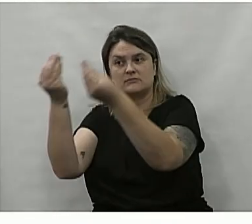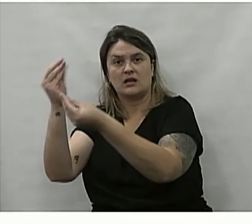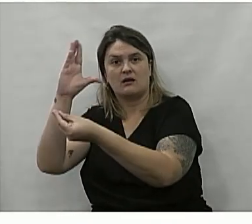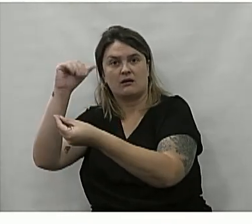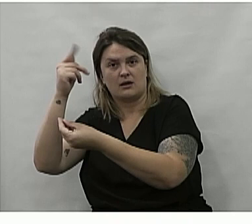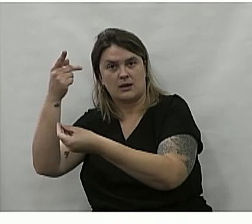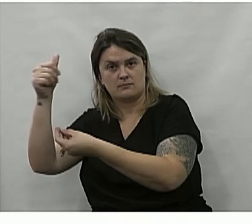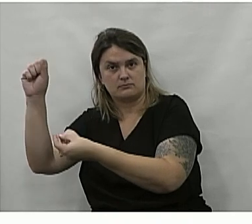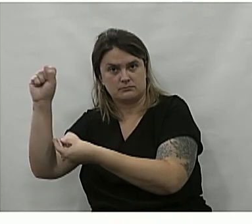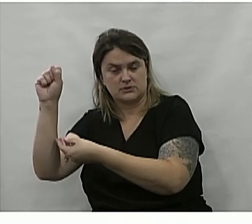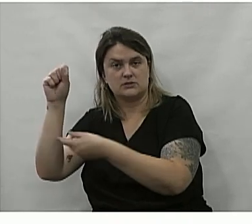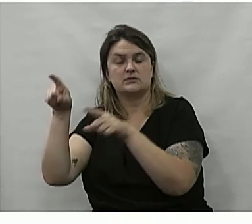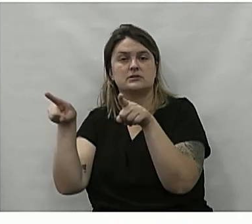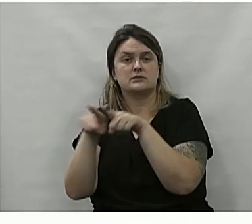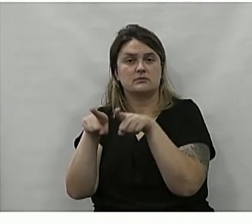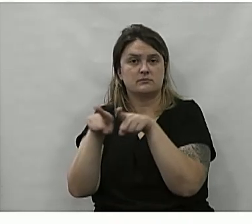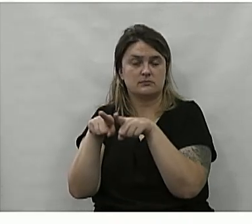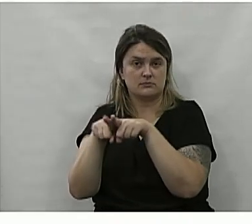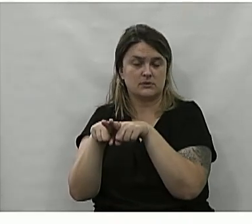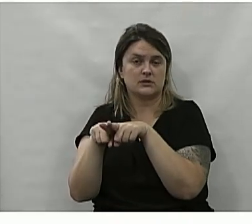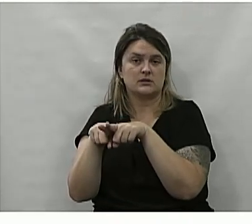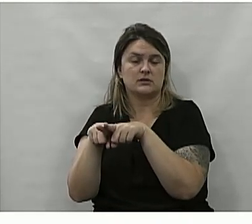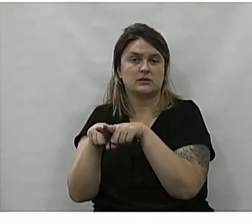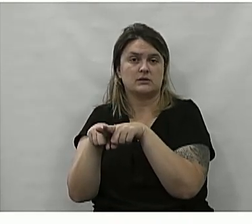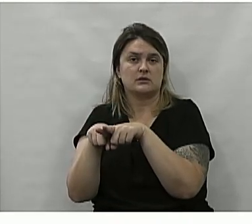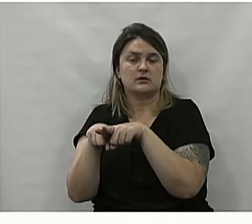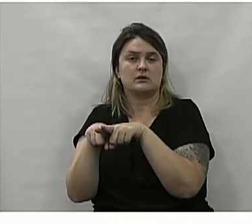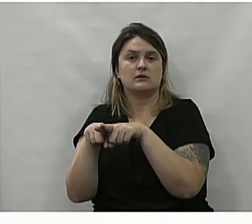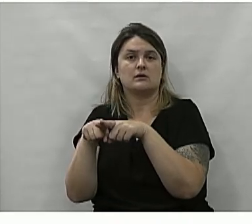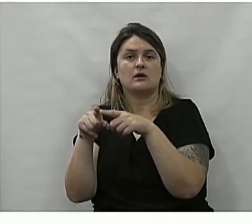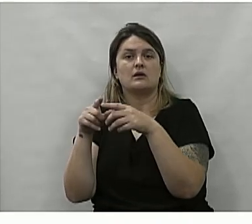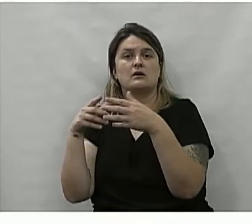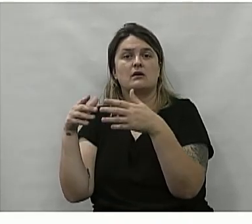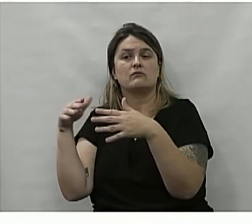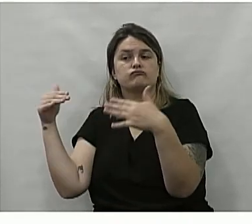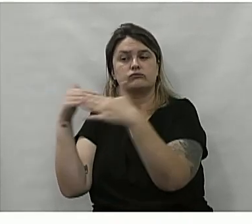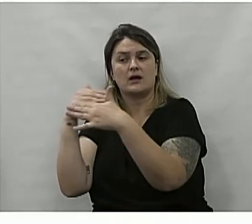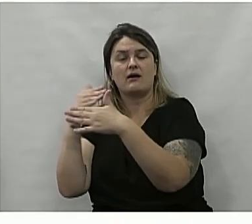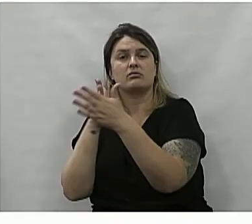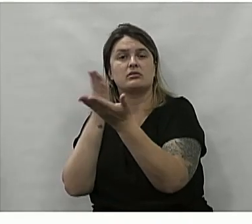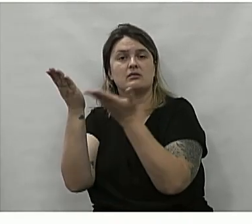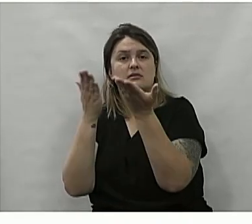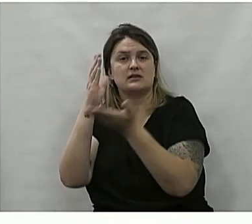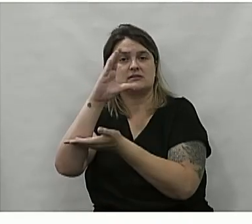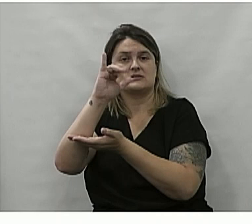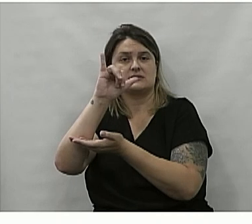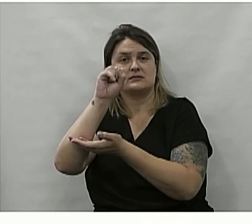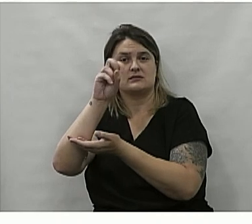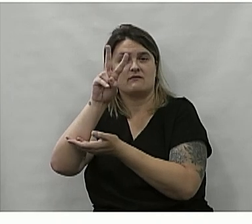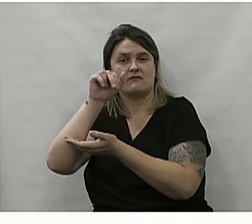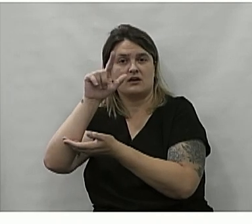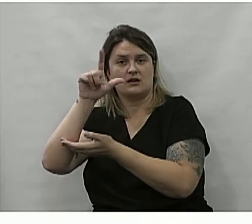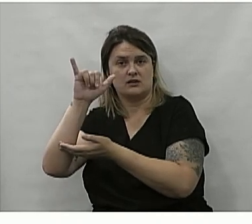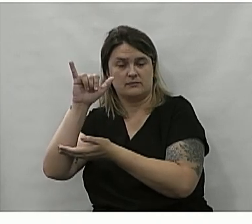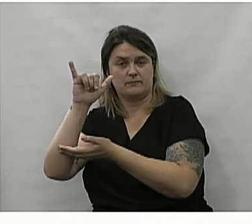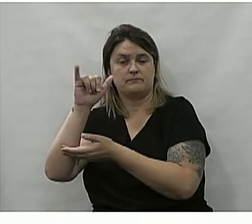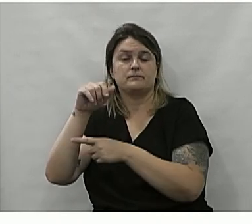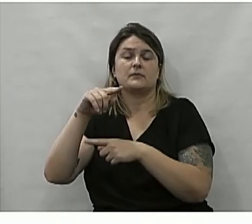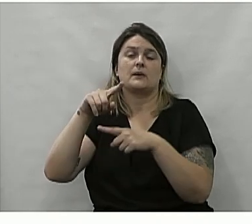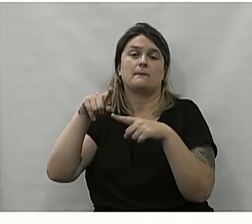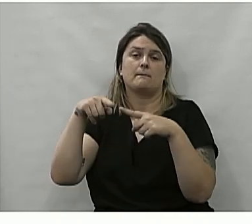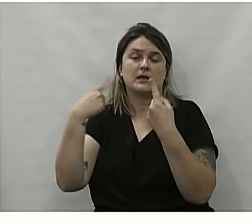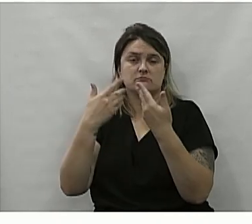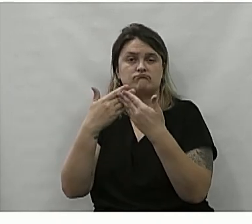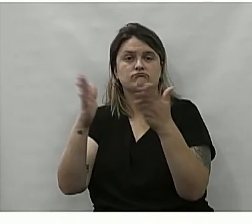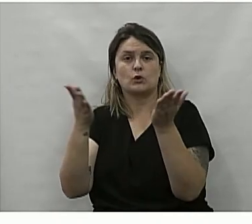Ao CAPS Ou mesmo até No fluxo De saúde mental Do SISVALE Que também Há pouco tempo Foi oportunizado Mais uma